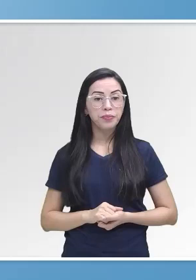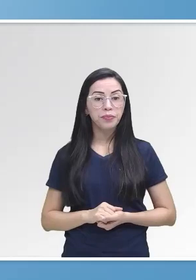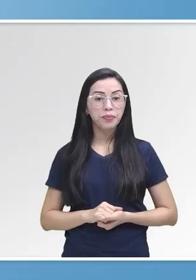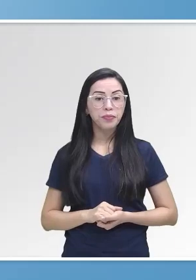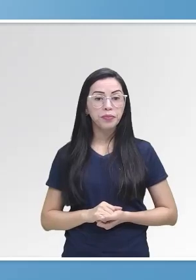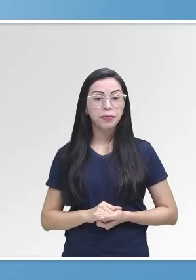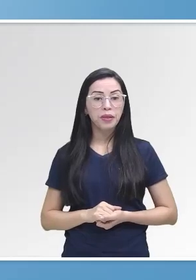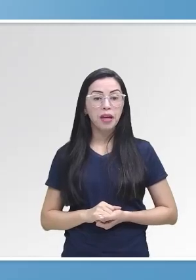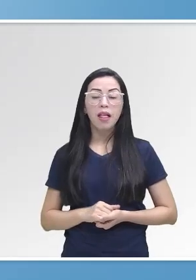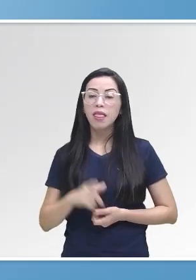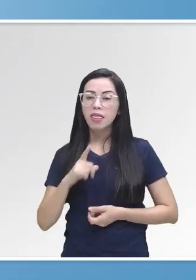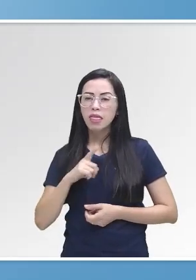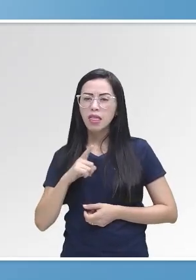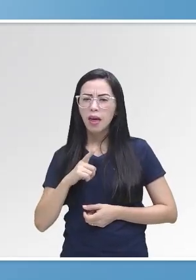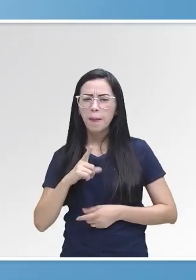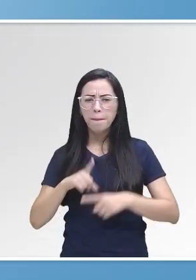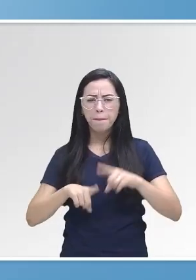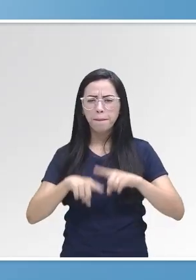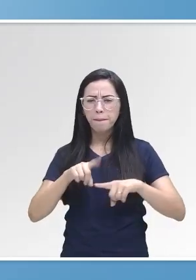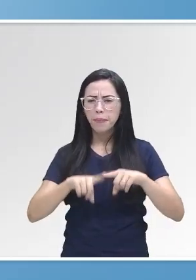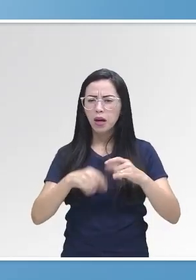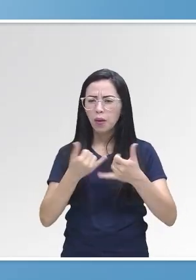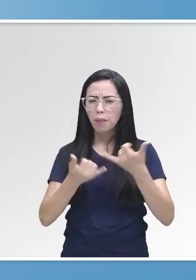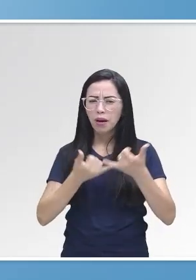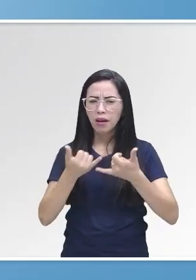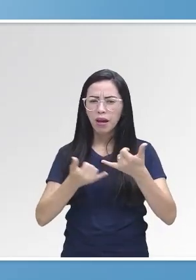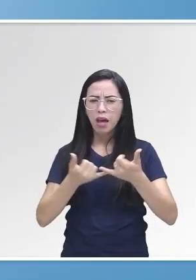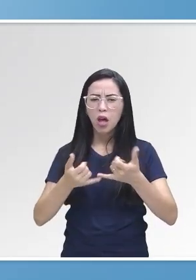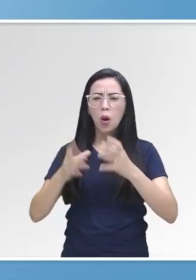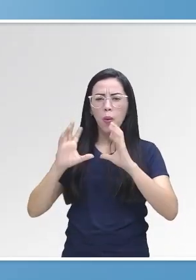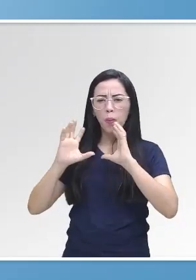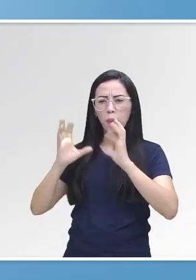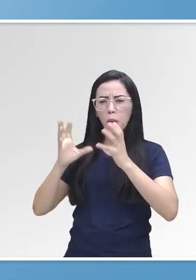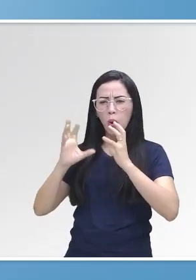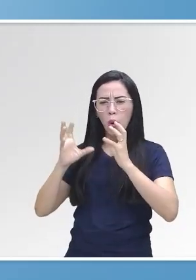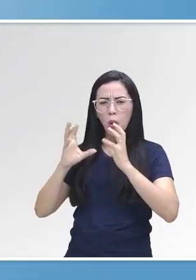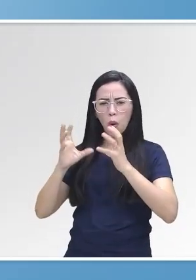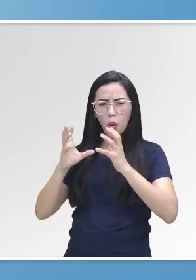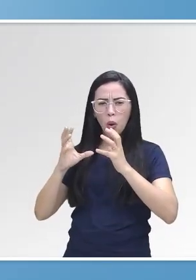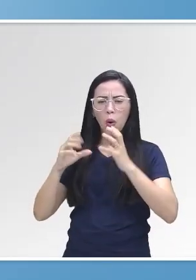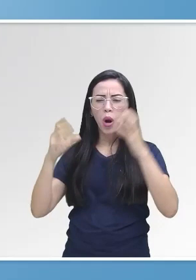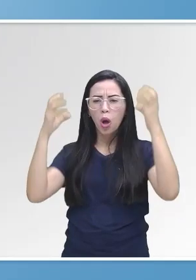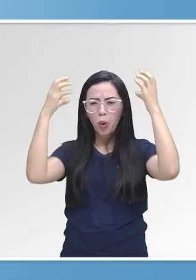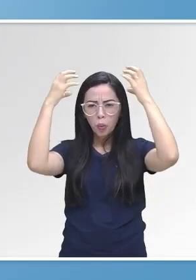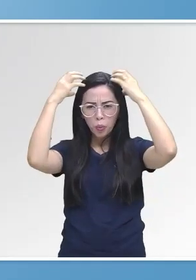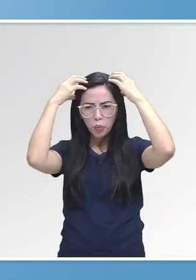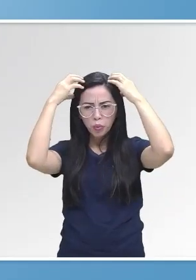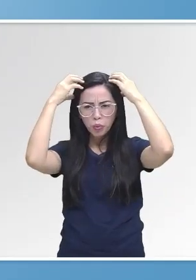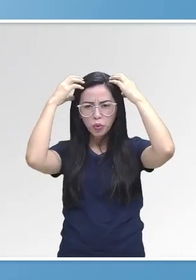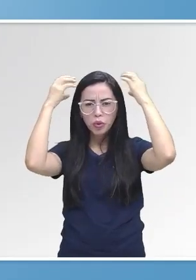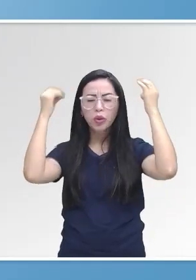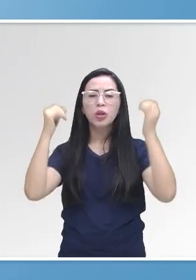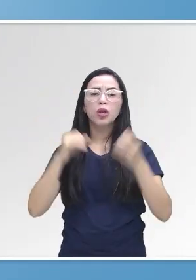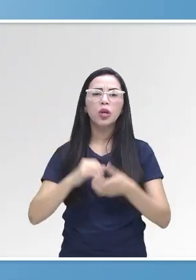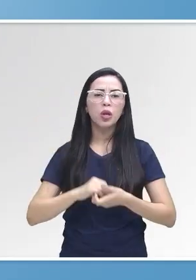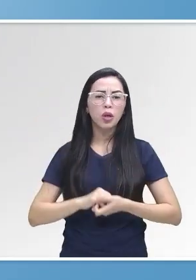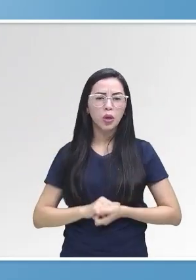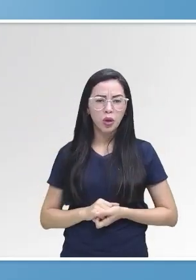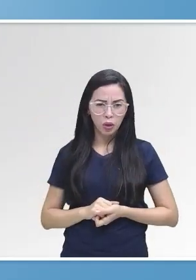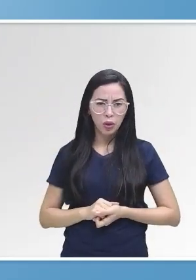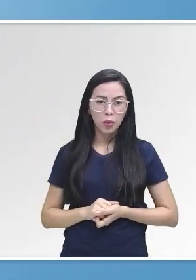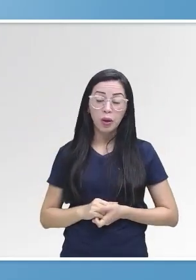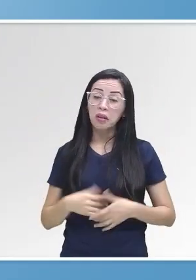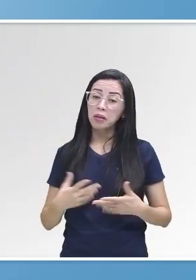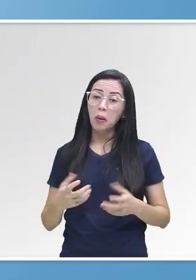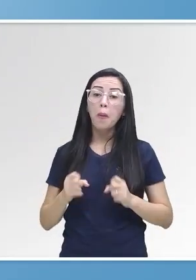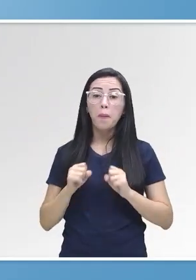brinquedos gente pode ver a quantidade de bola de urso separar os brinquedos o toque para dar o total de